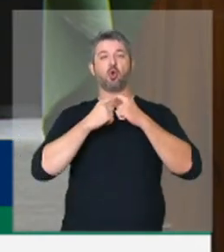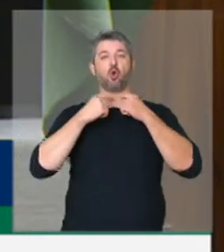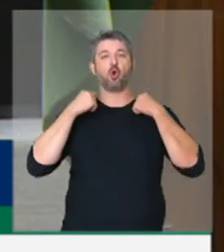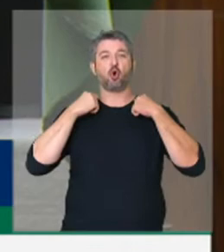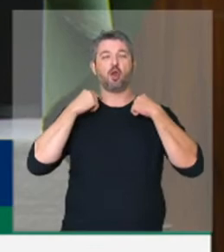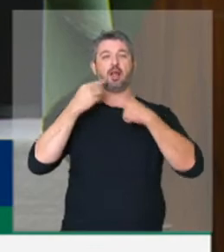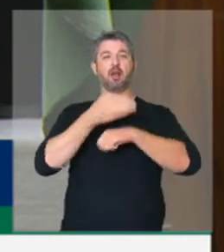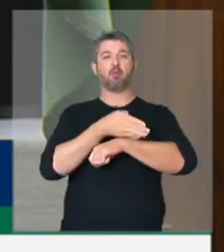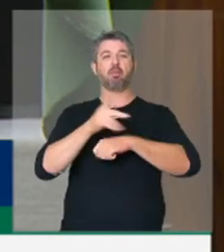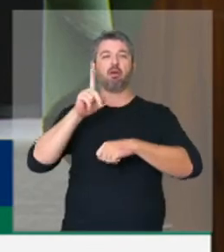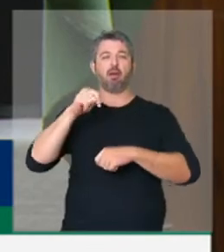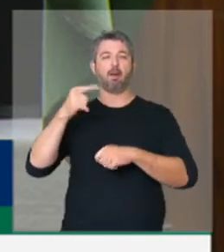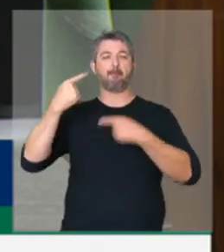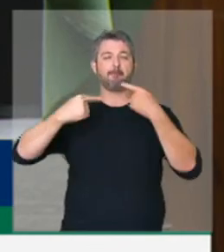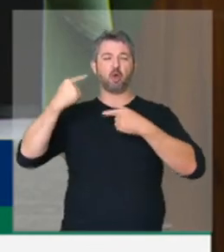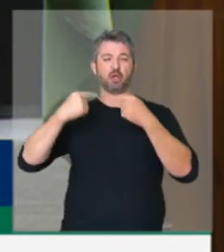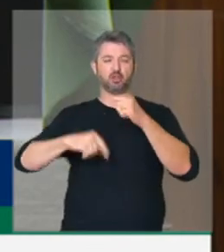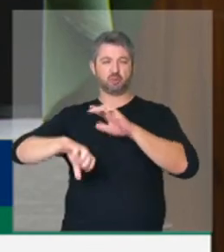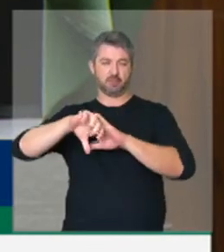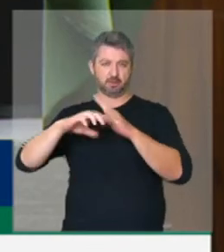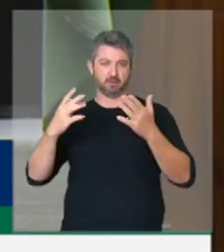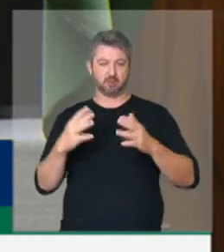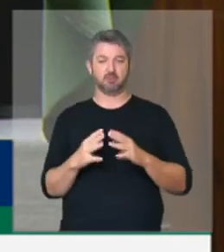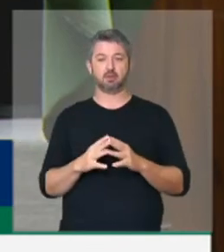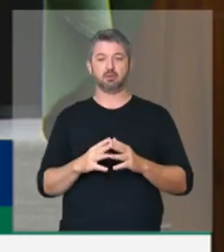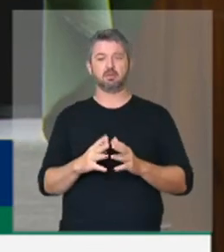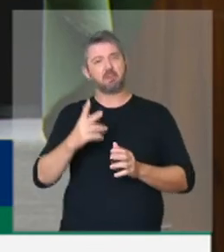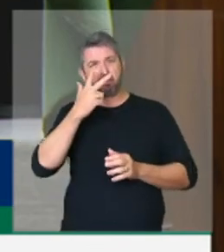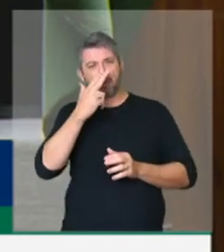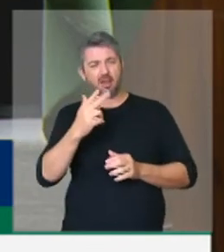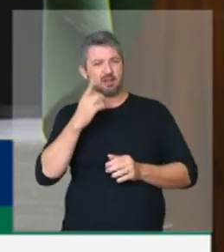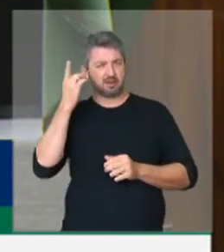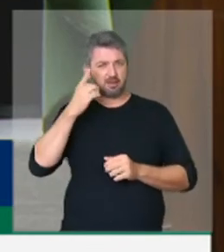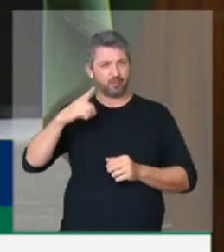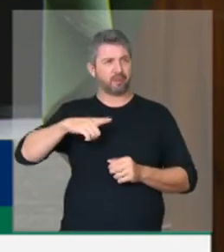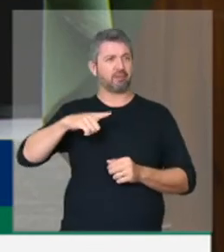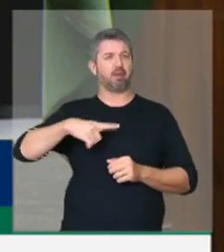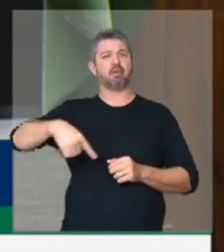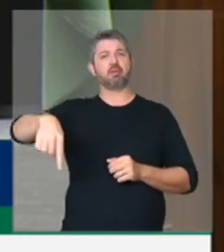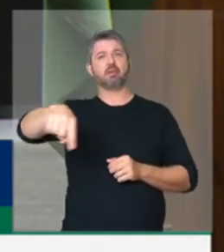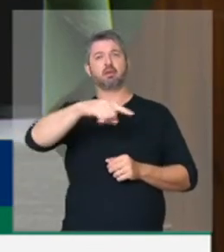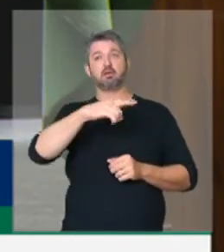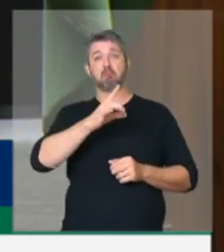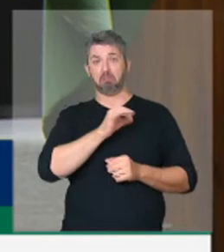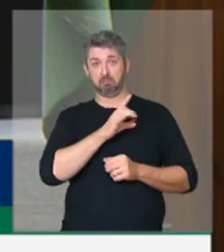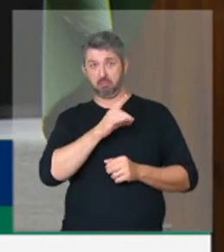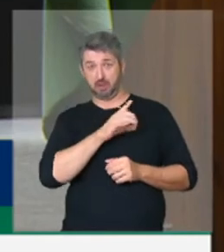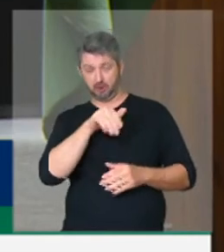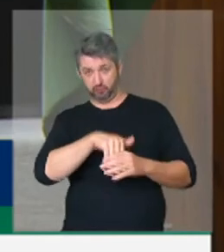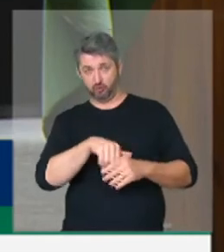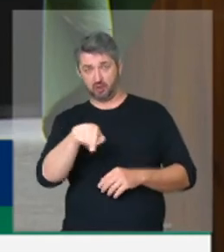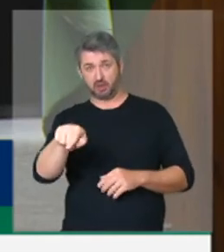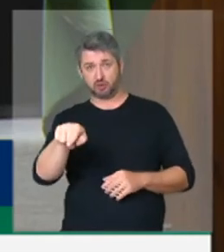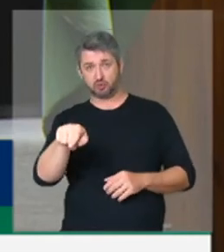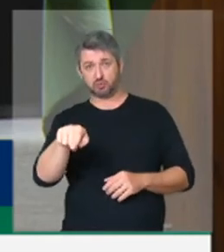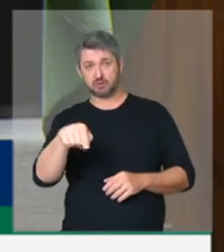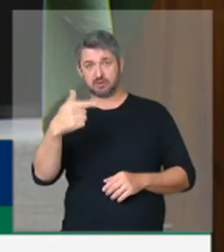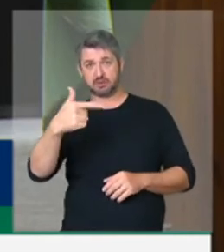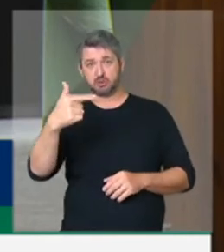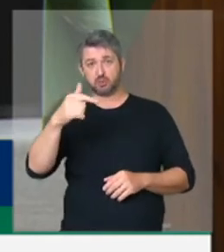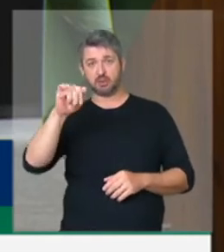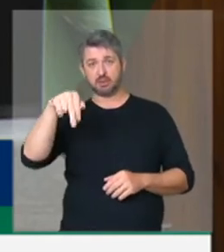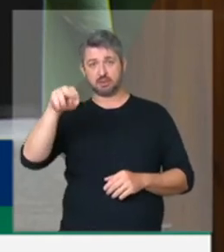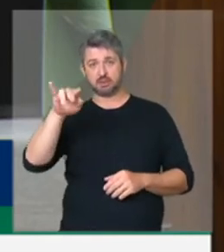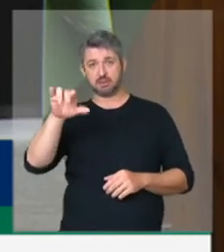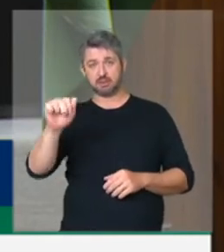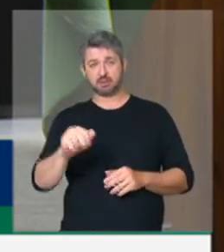branco. Até parece que tem deputado que tem medo de votar a prisão em segunda